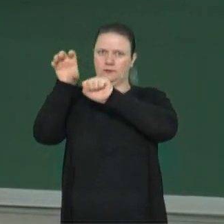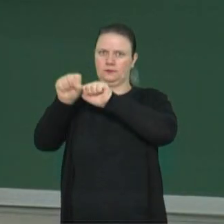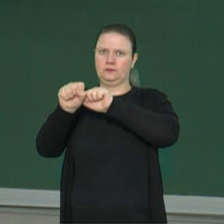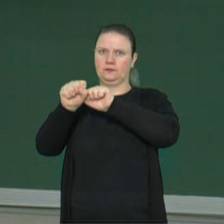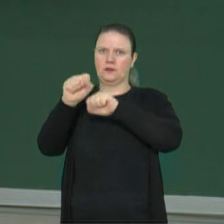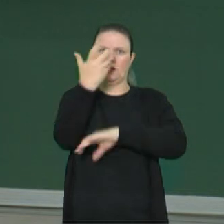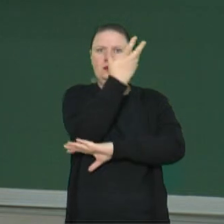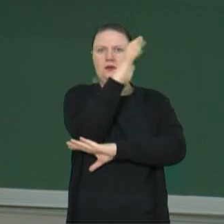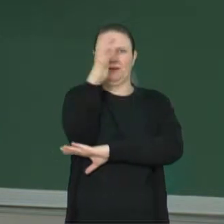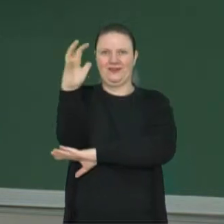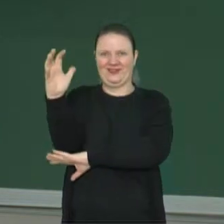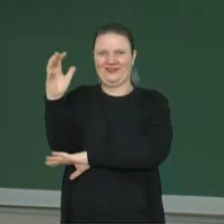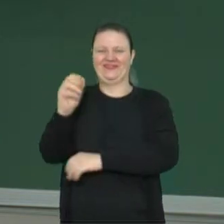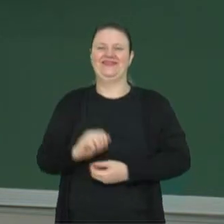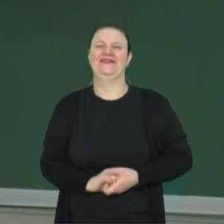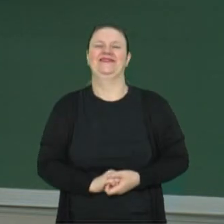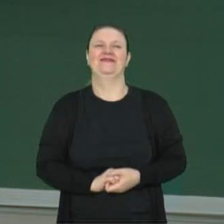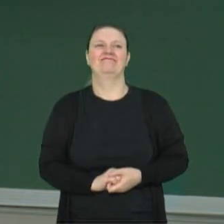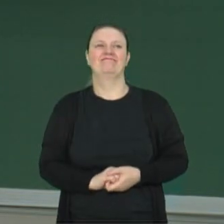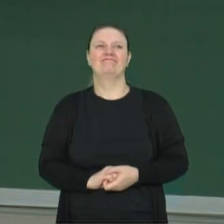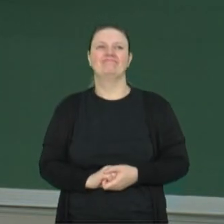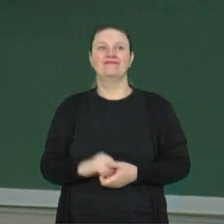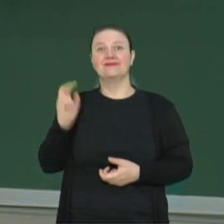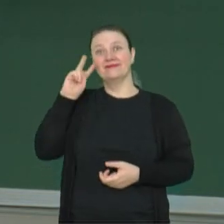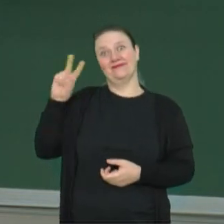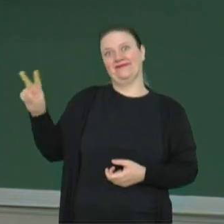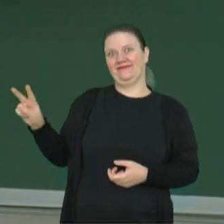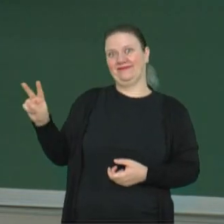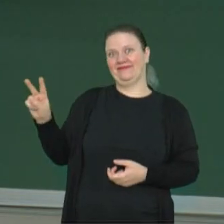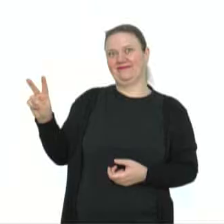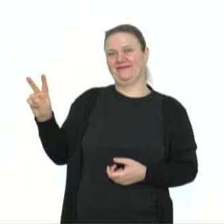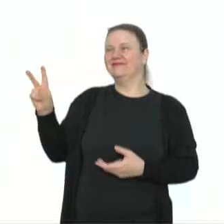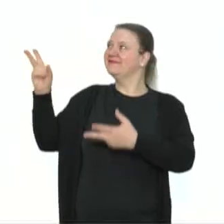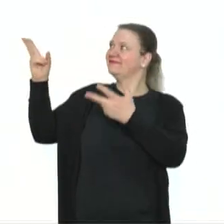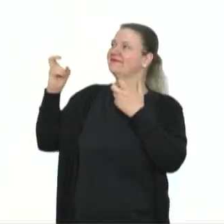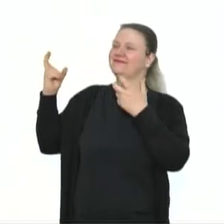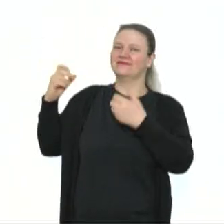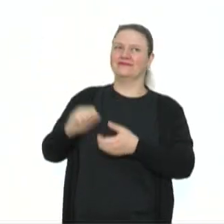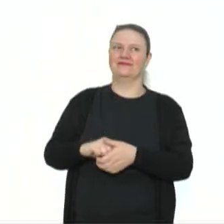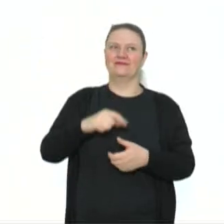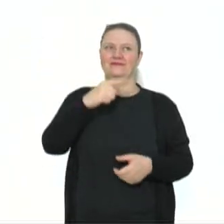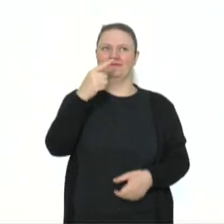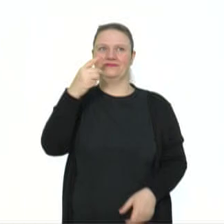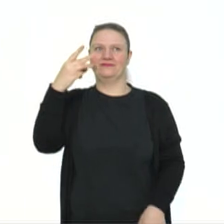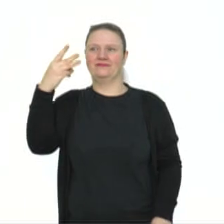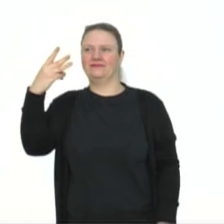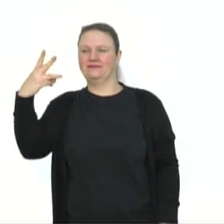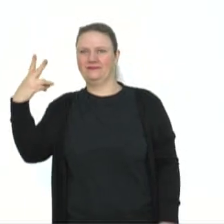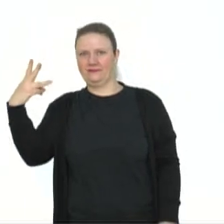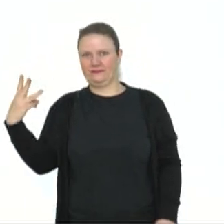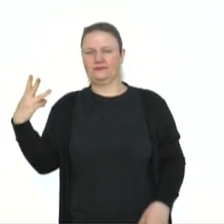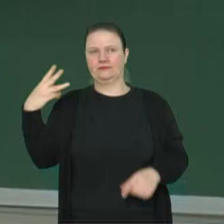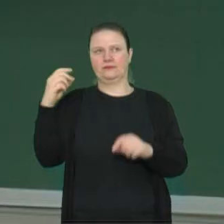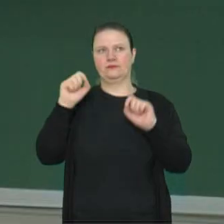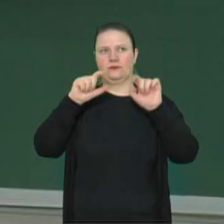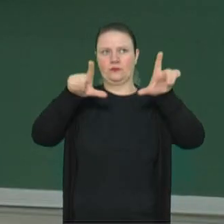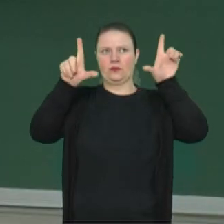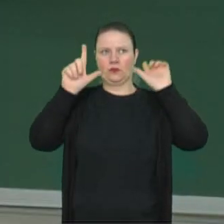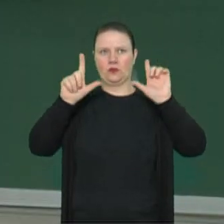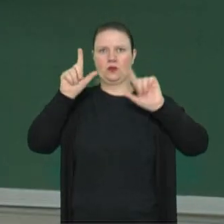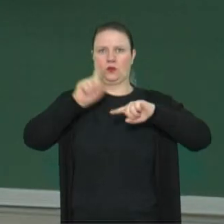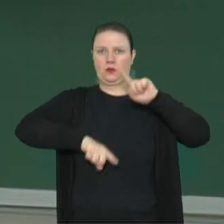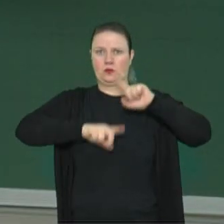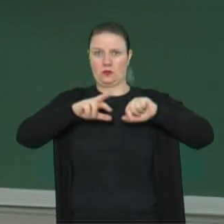ao ar livre. Então, aqui está sendo retratado, então, as 3, né, no caso aqui nós temos uma aqui com equipamento